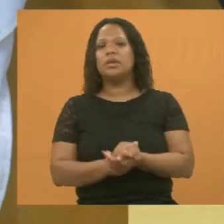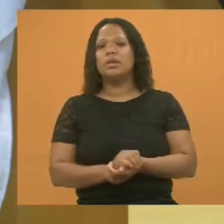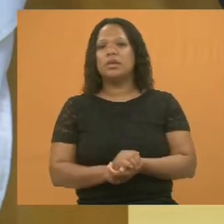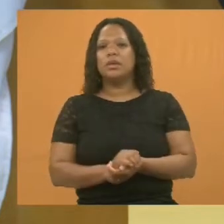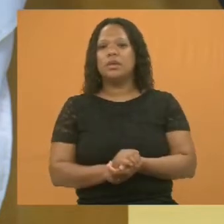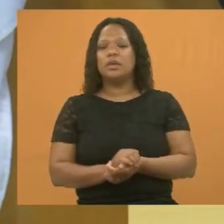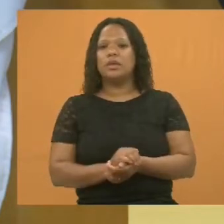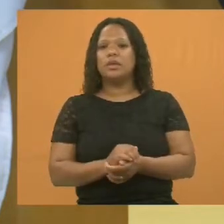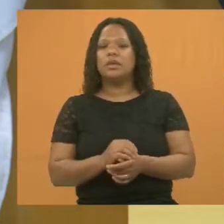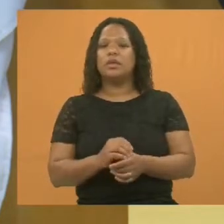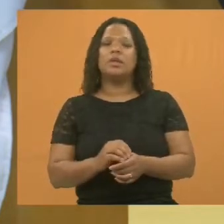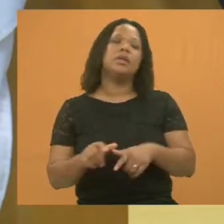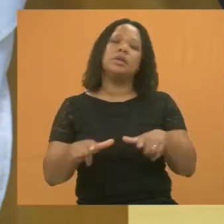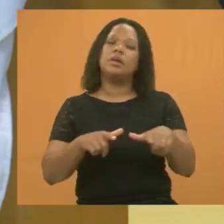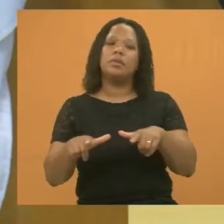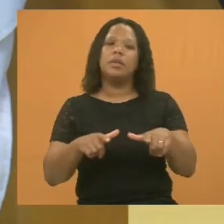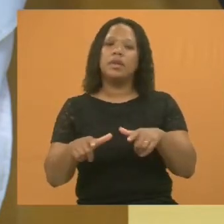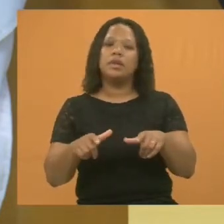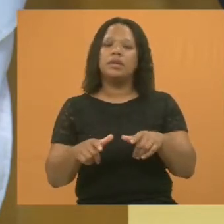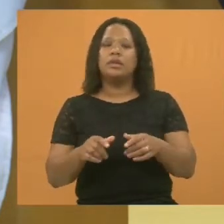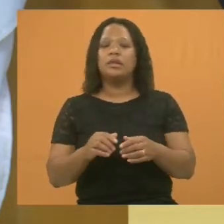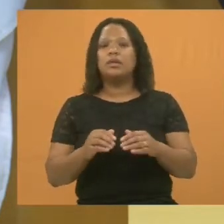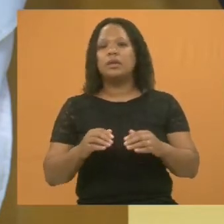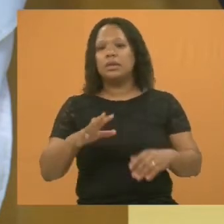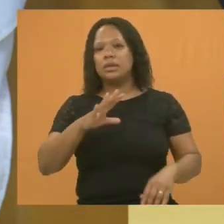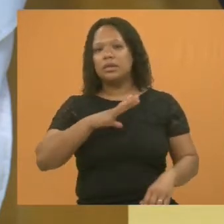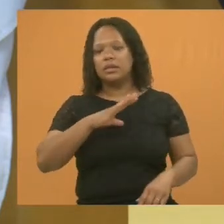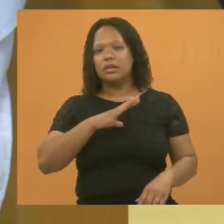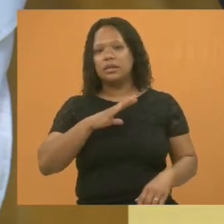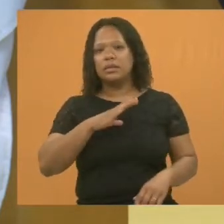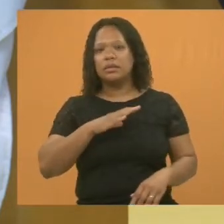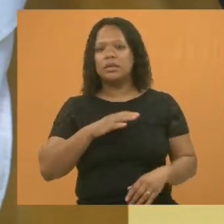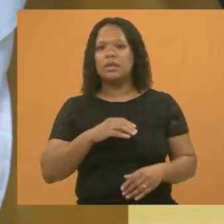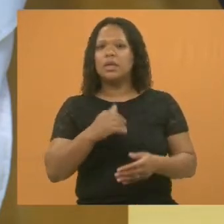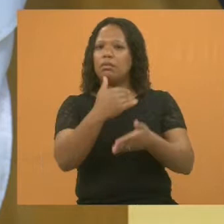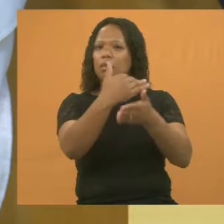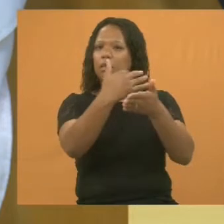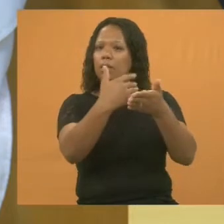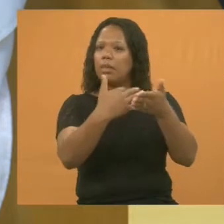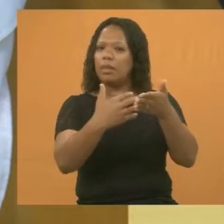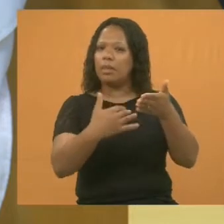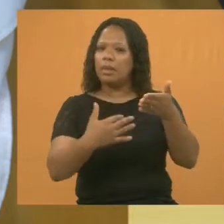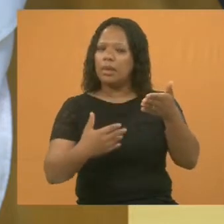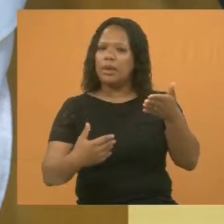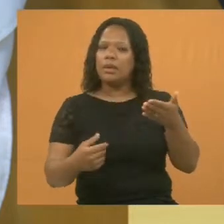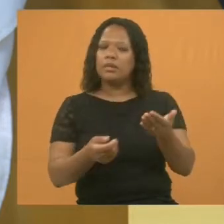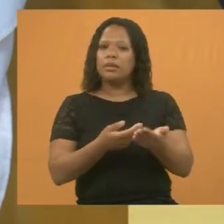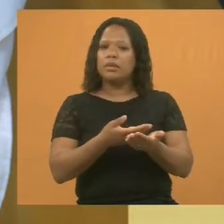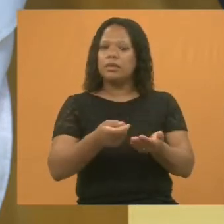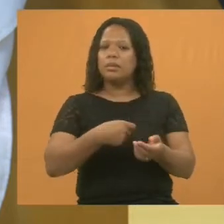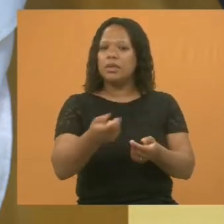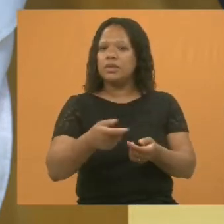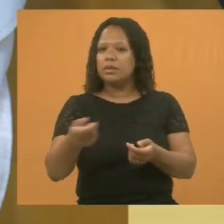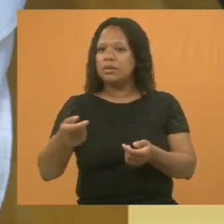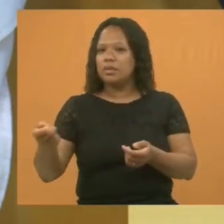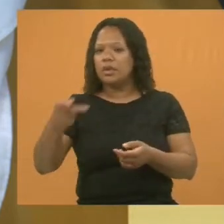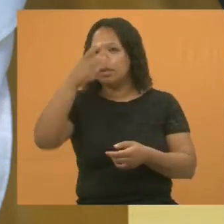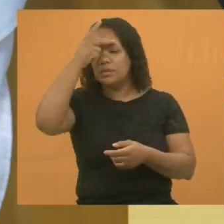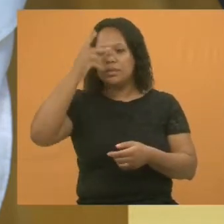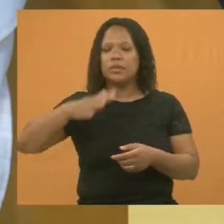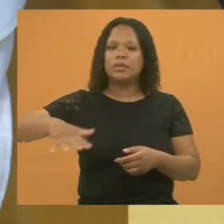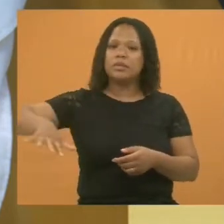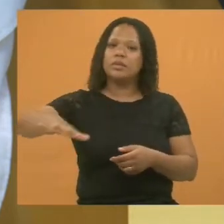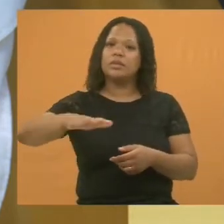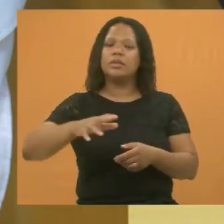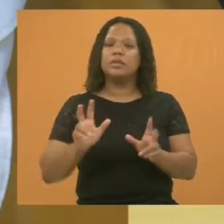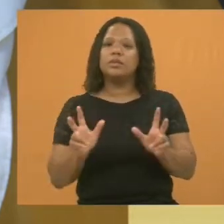funcionamento da nossa cidade. Sendo esse cadastro, esse relatório posteriormente distribuído a todos os integrantes